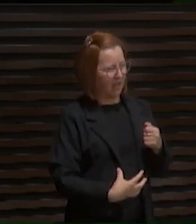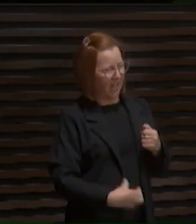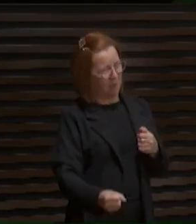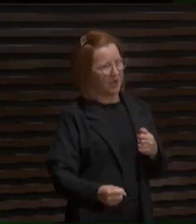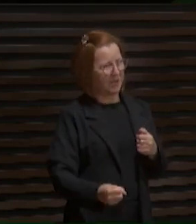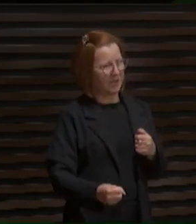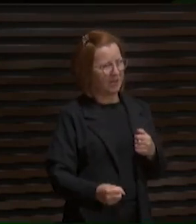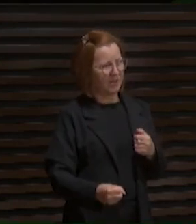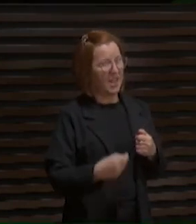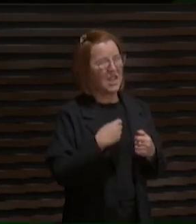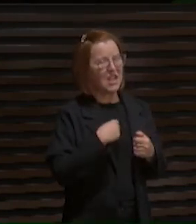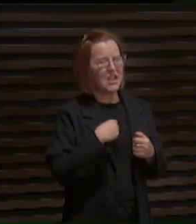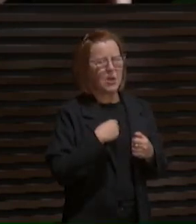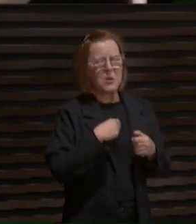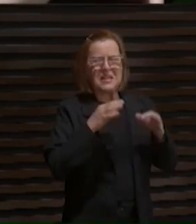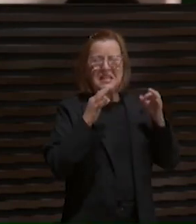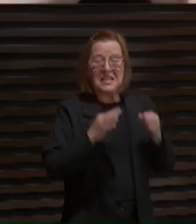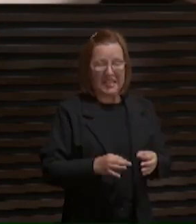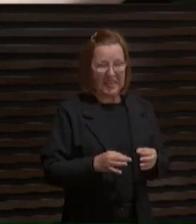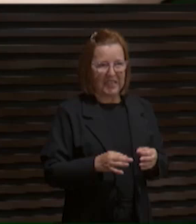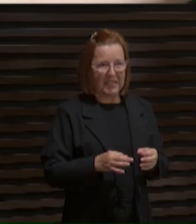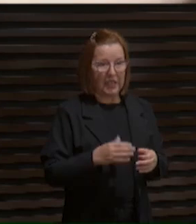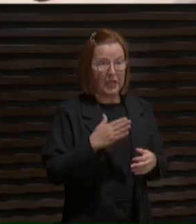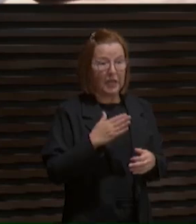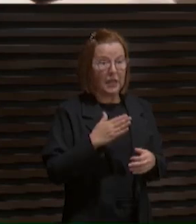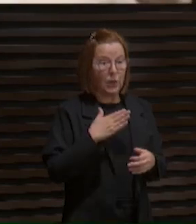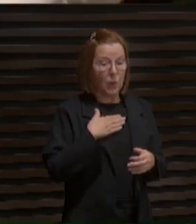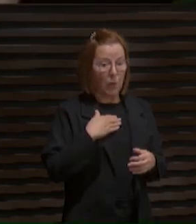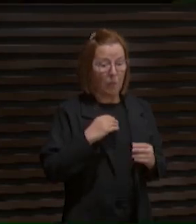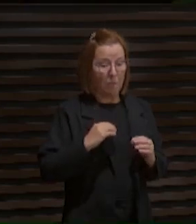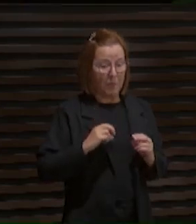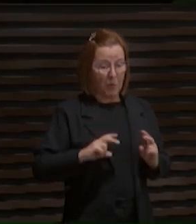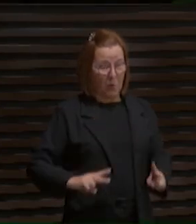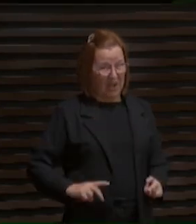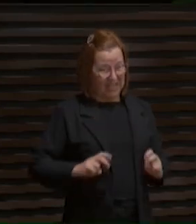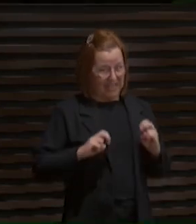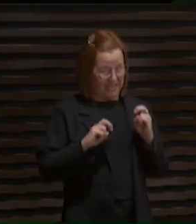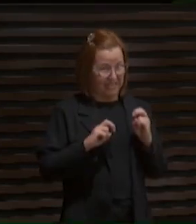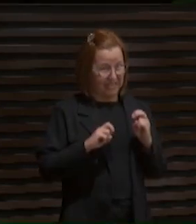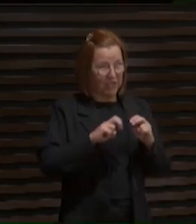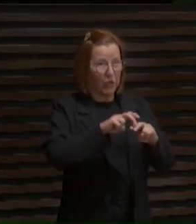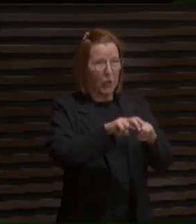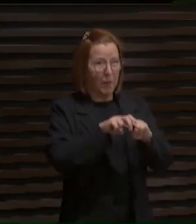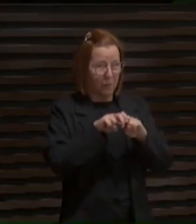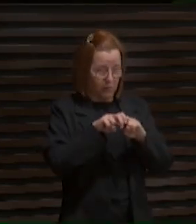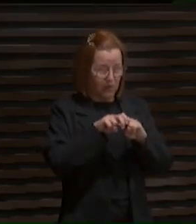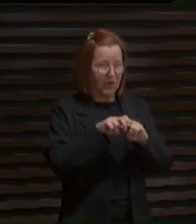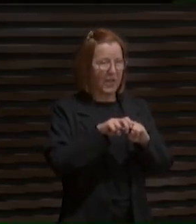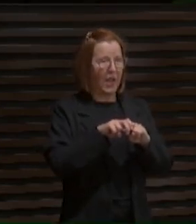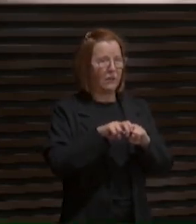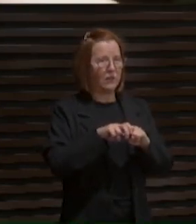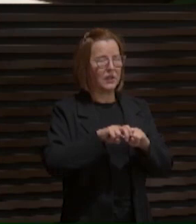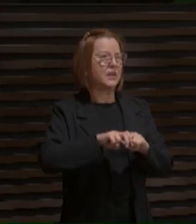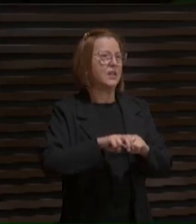agora, que esse câncer que eu tenho agora, ele é em decorrência do aborto, tanto física quanto psicologicamente. É uma